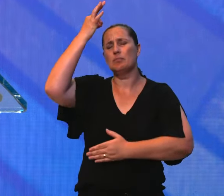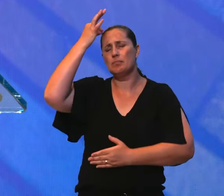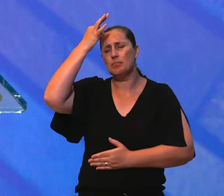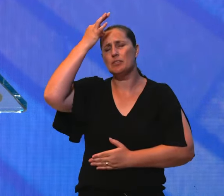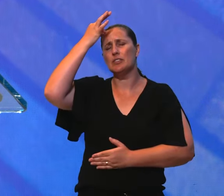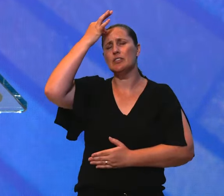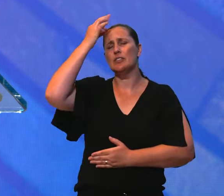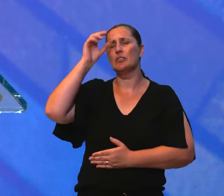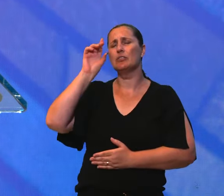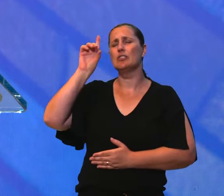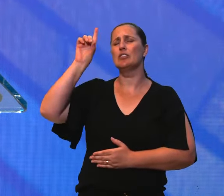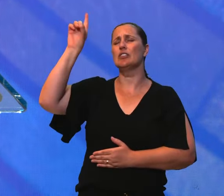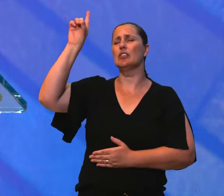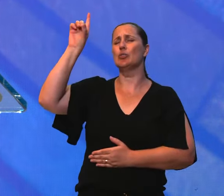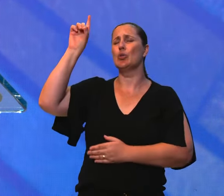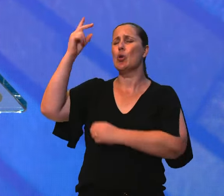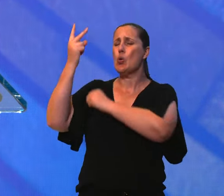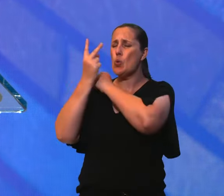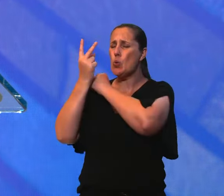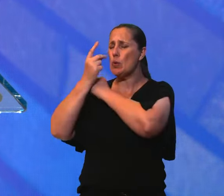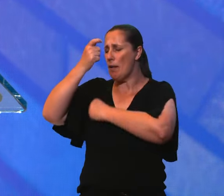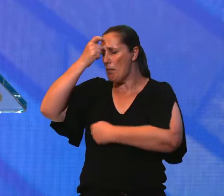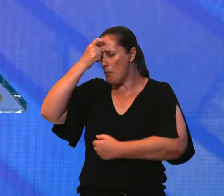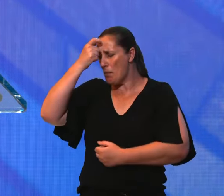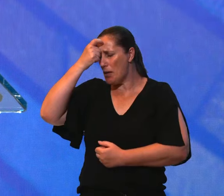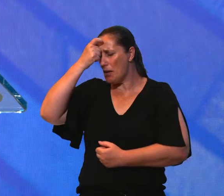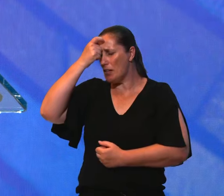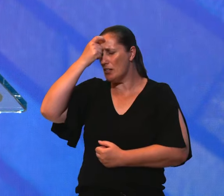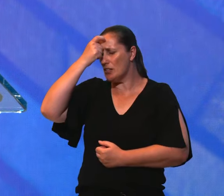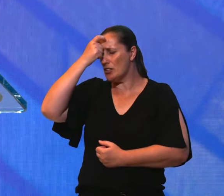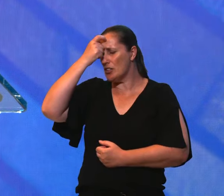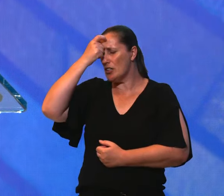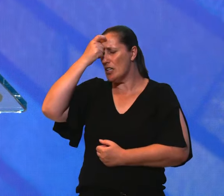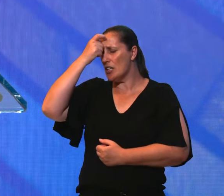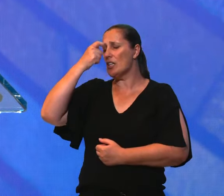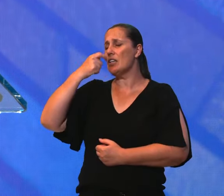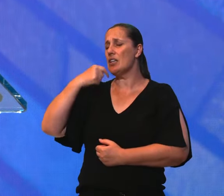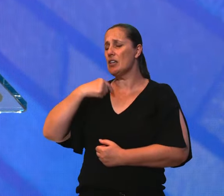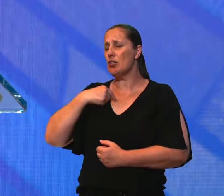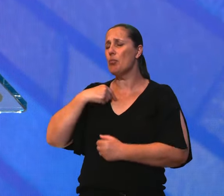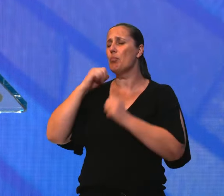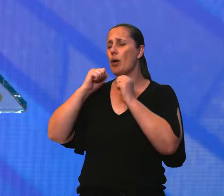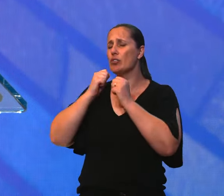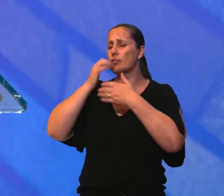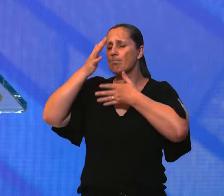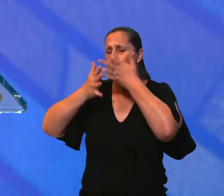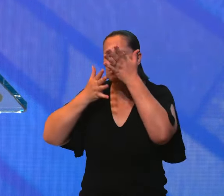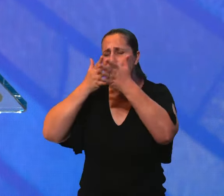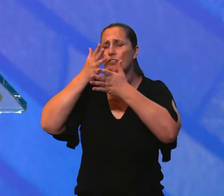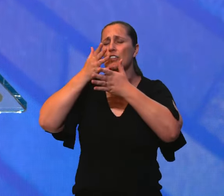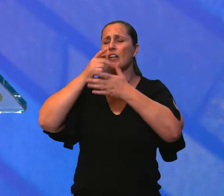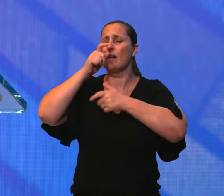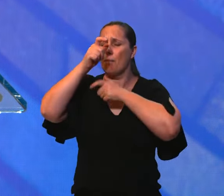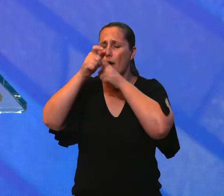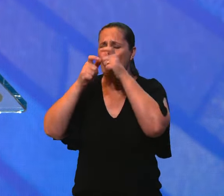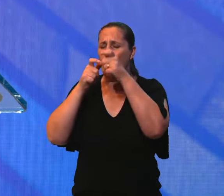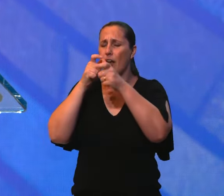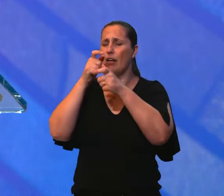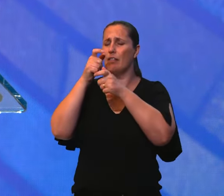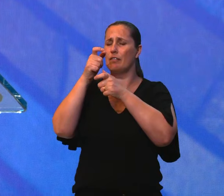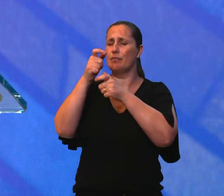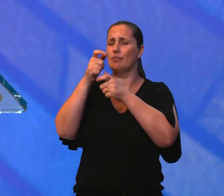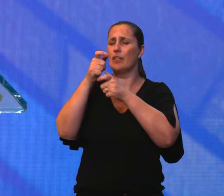Deus vigia a minha mente Aim de que sua palavra que entrou em minha mente quando por